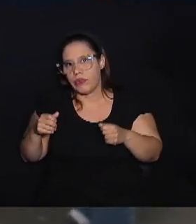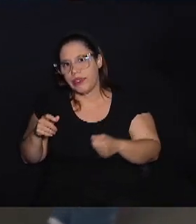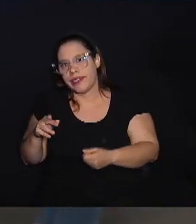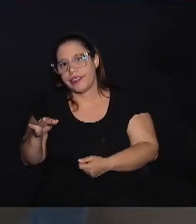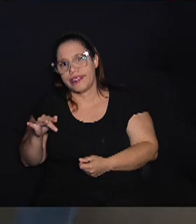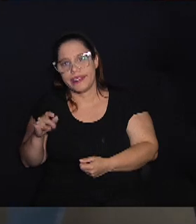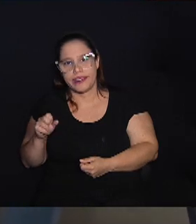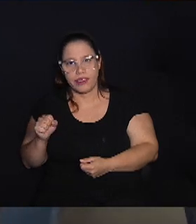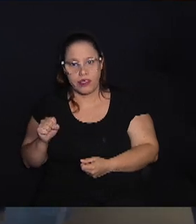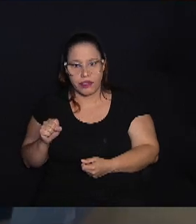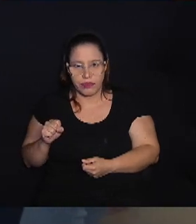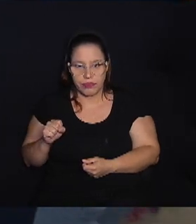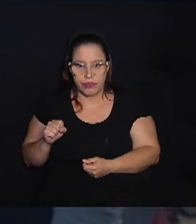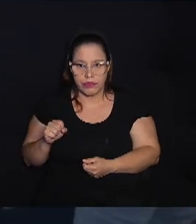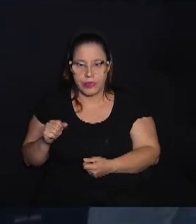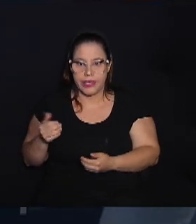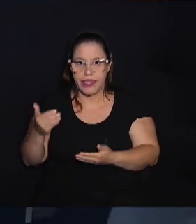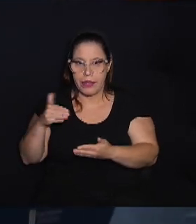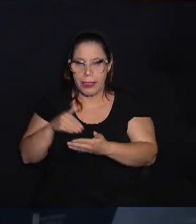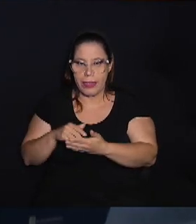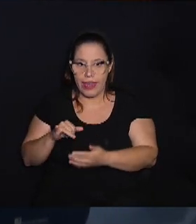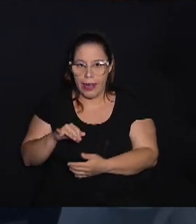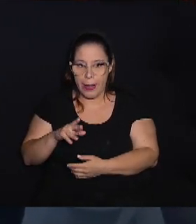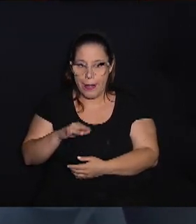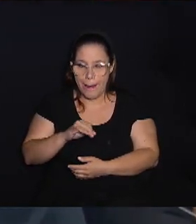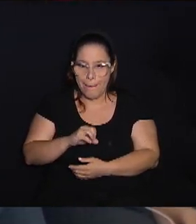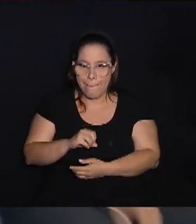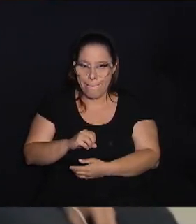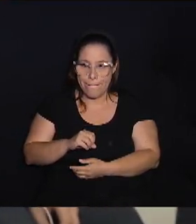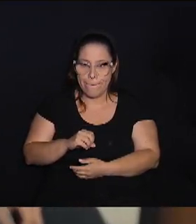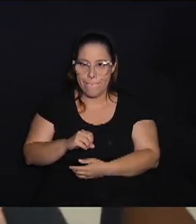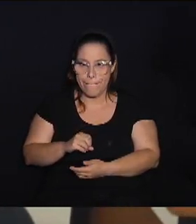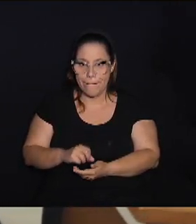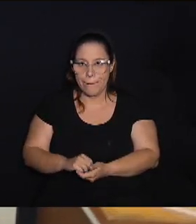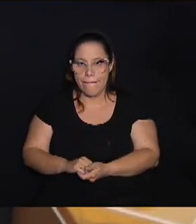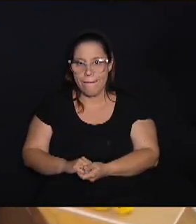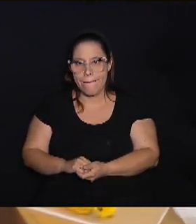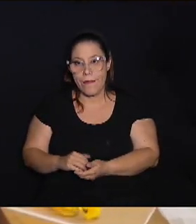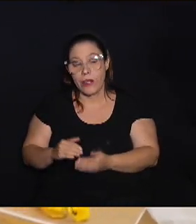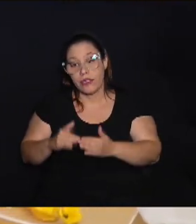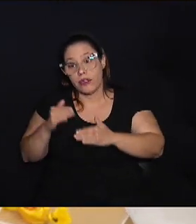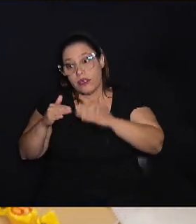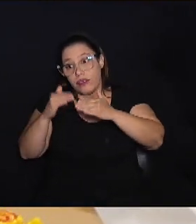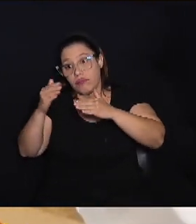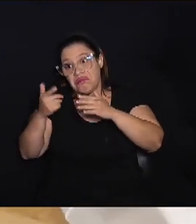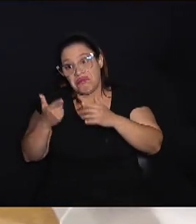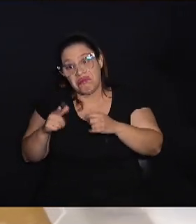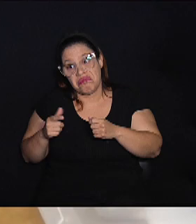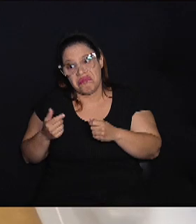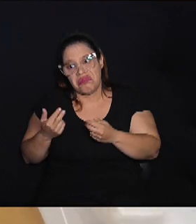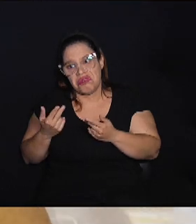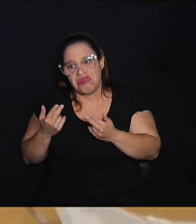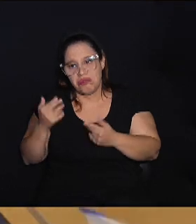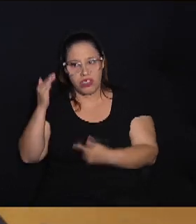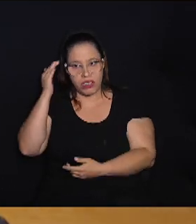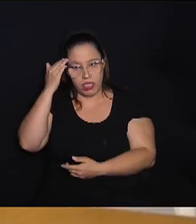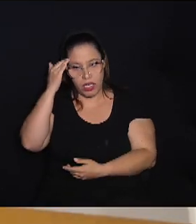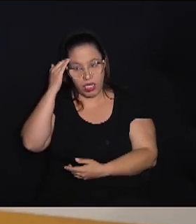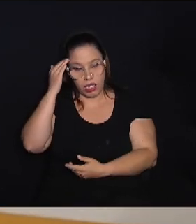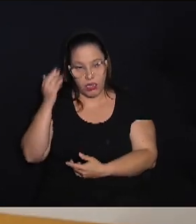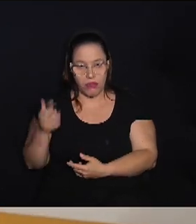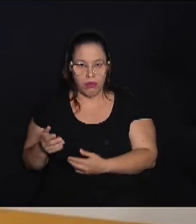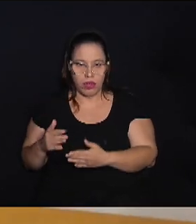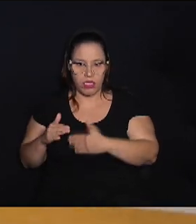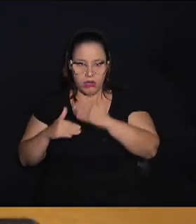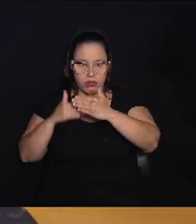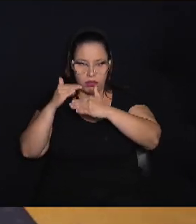interior também. Então, não sei o quanto está em alta em comparação com outras profissões, mas a gente consegue desenvolver.